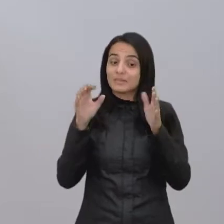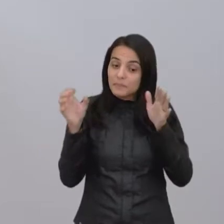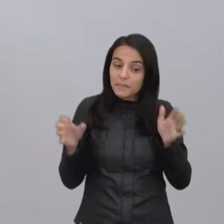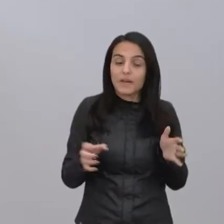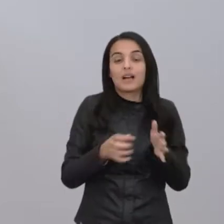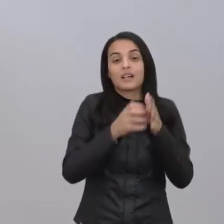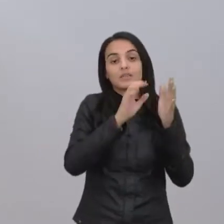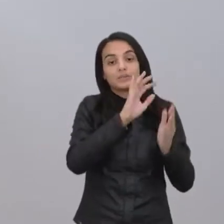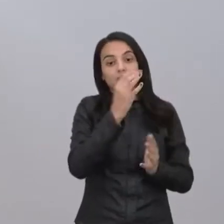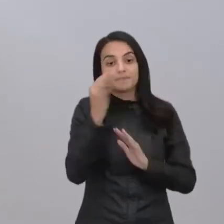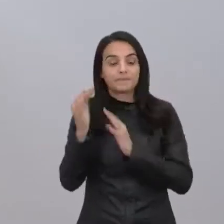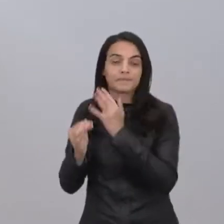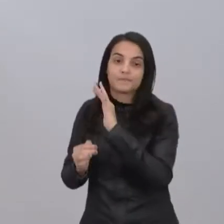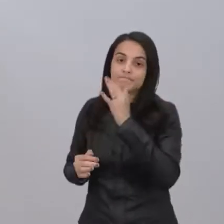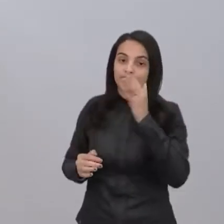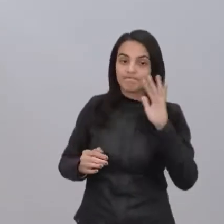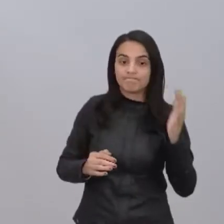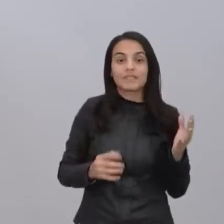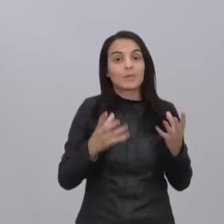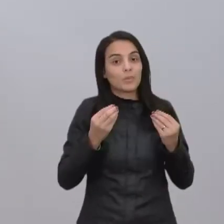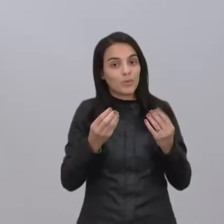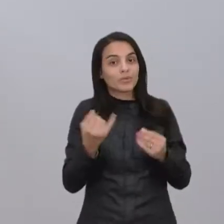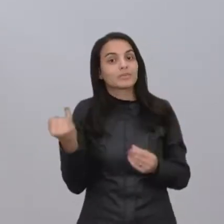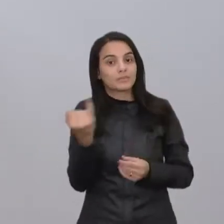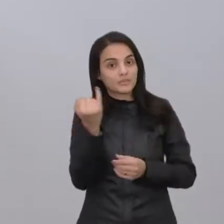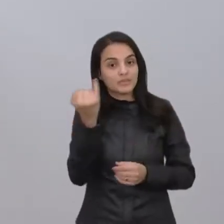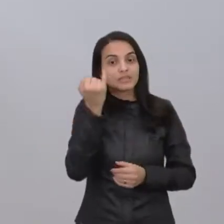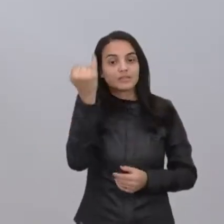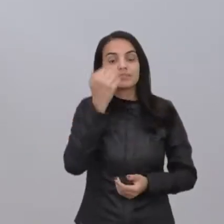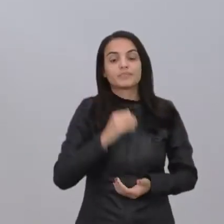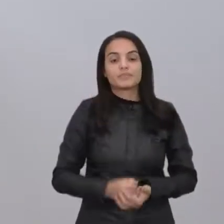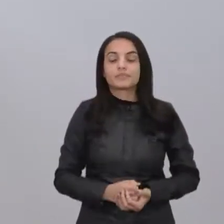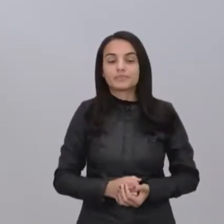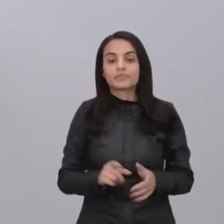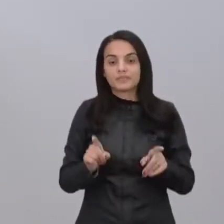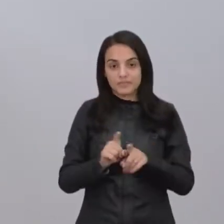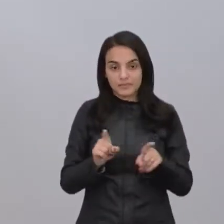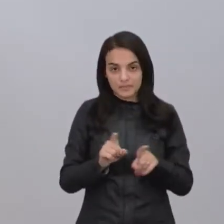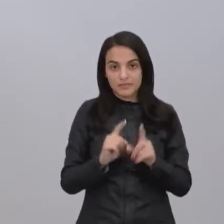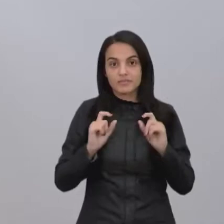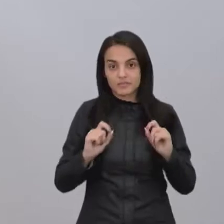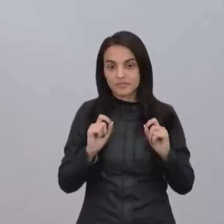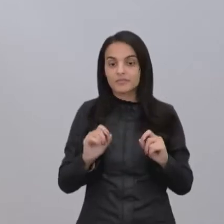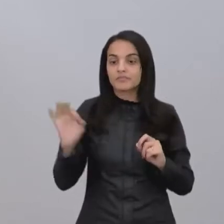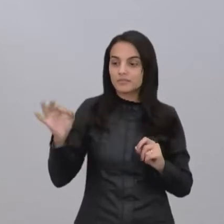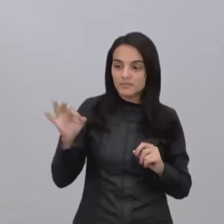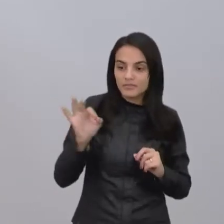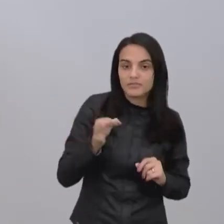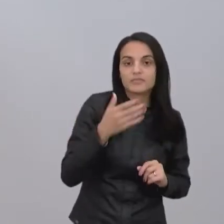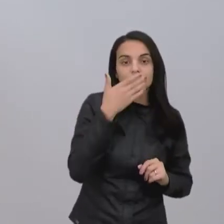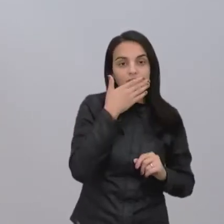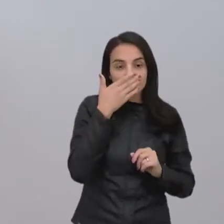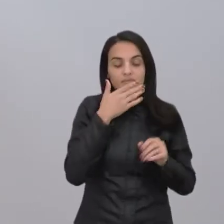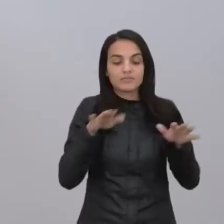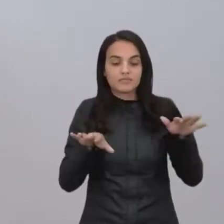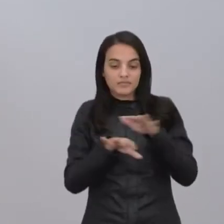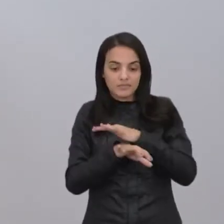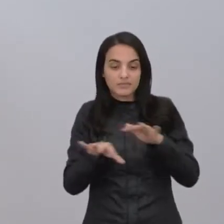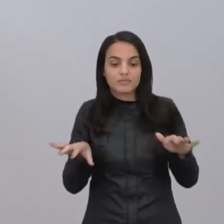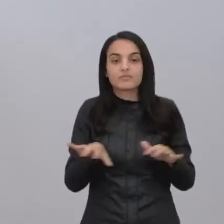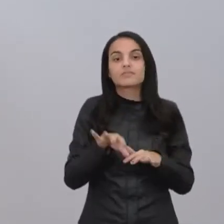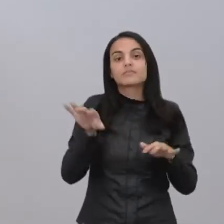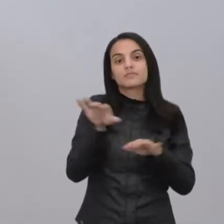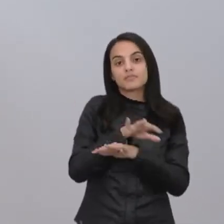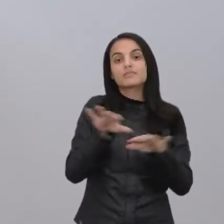dos agrotóxicos são muito importantes. Além dessa questão das abelhas e da biodiversidade, né, da queda